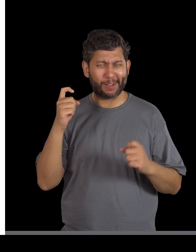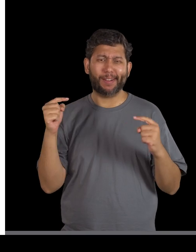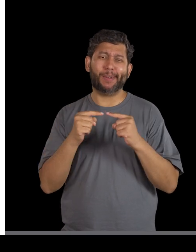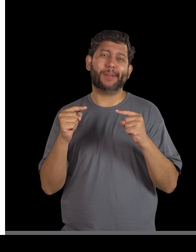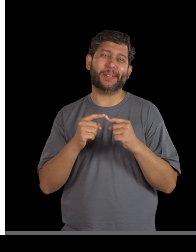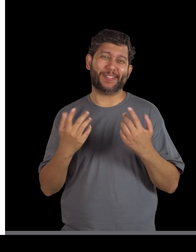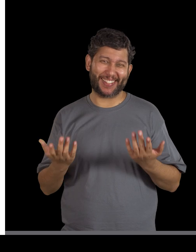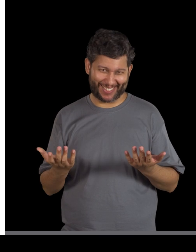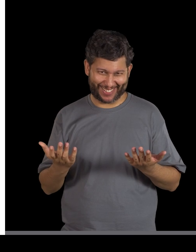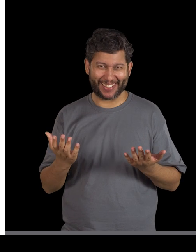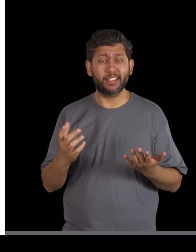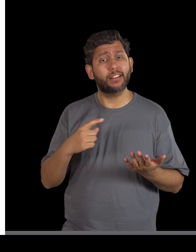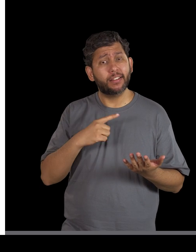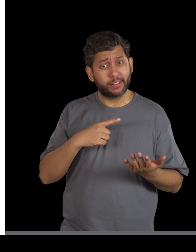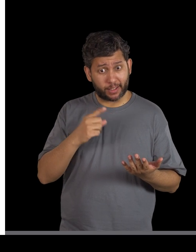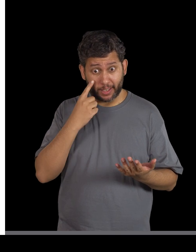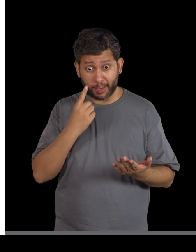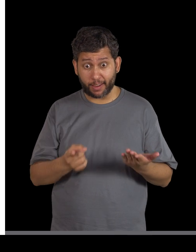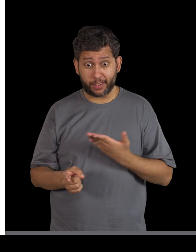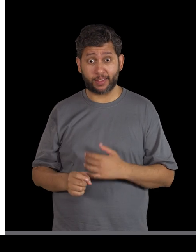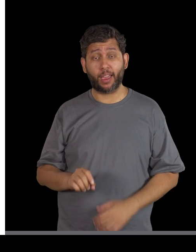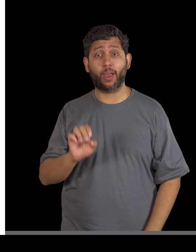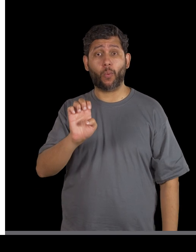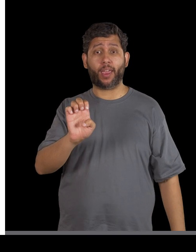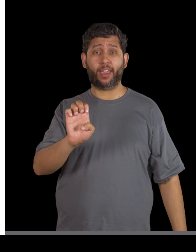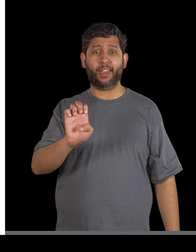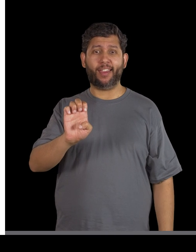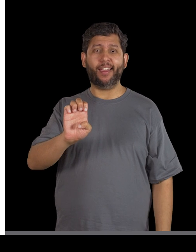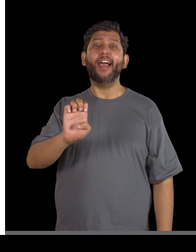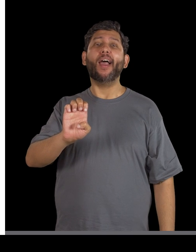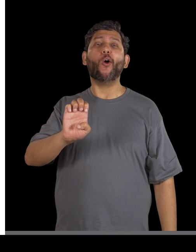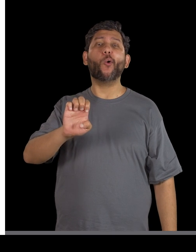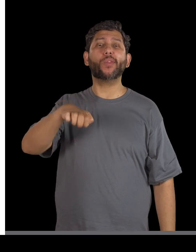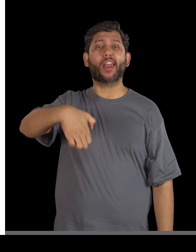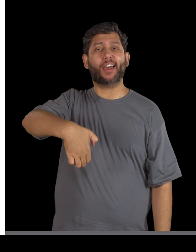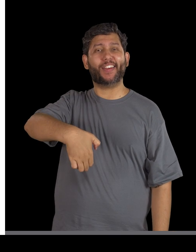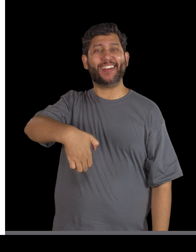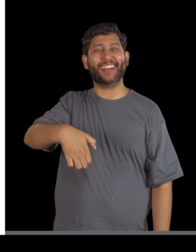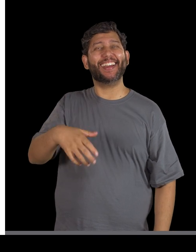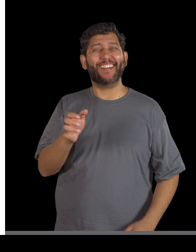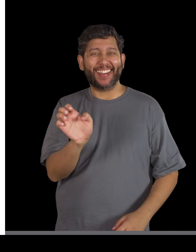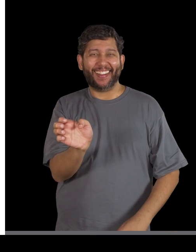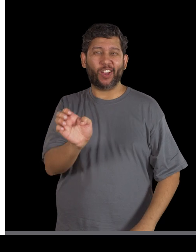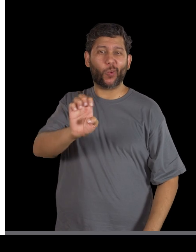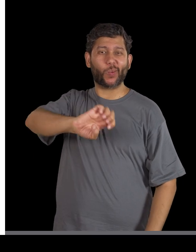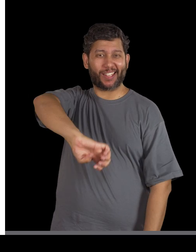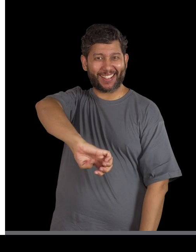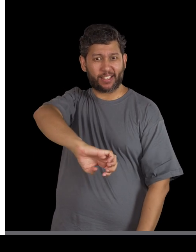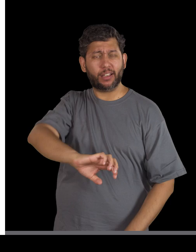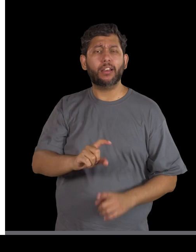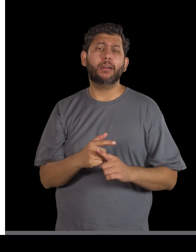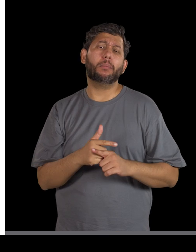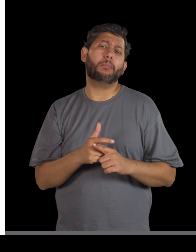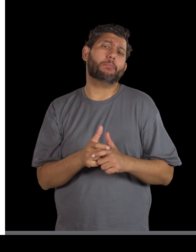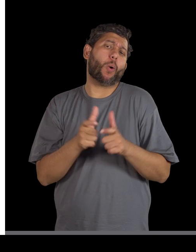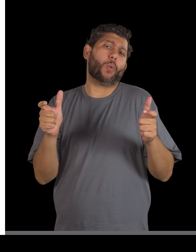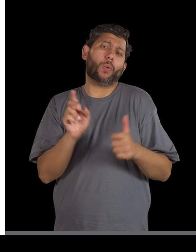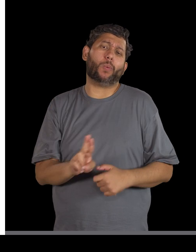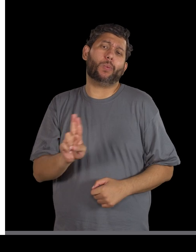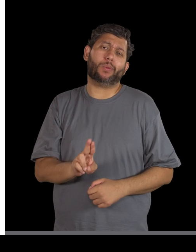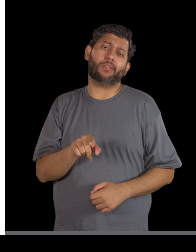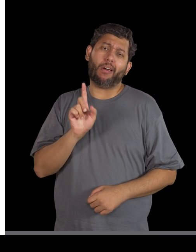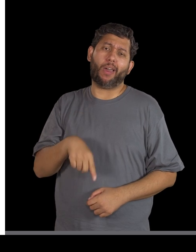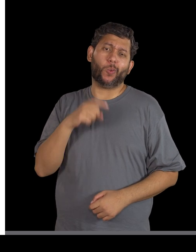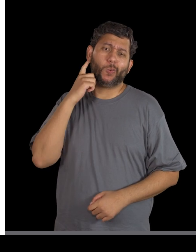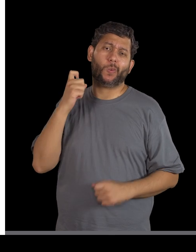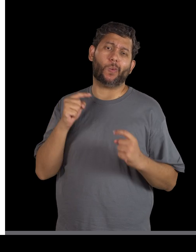tão famosa que ela tem até um nome próprio, que é o schwa, né? Ela é famosa, né, entre aspas, porque ela é a vogal mais comum na língua, porque